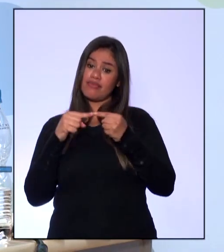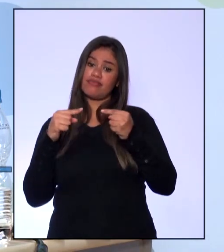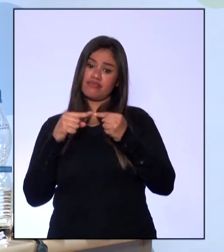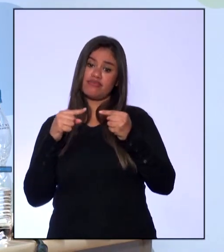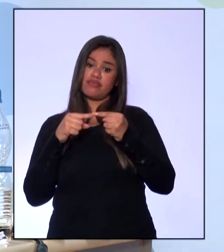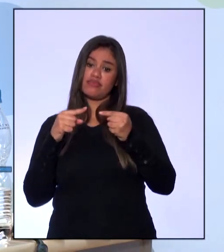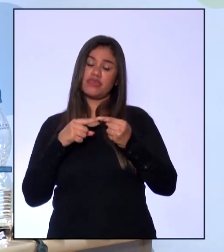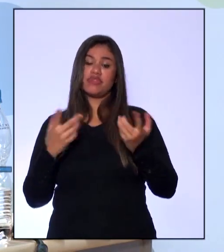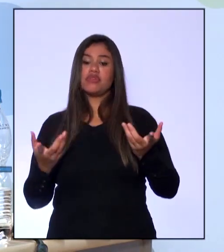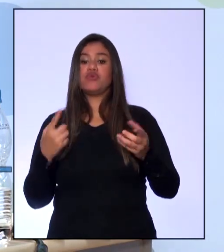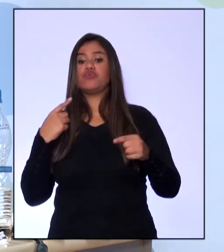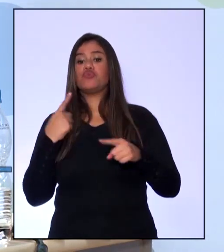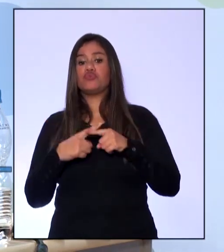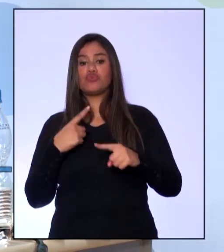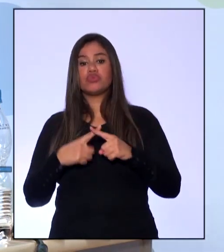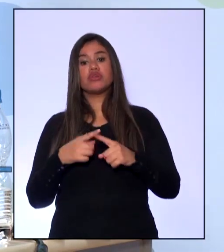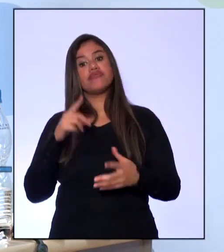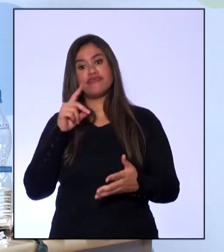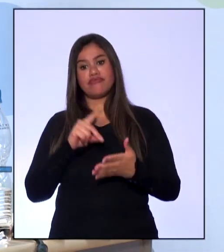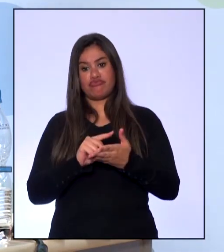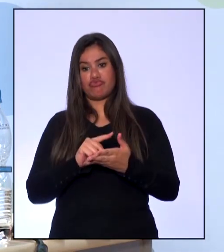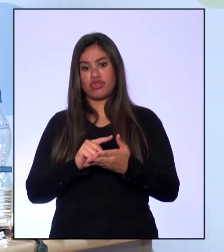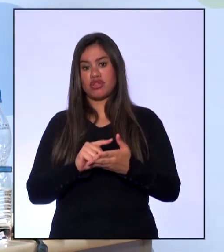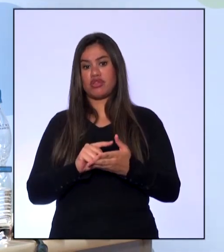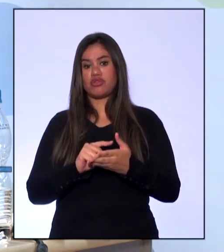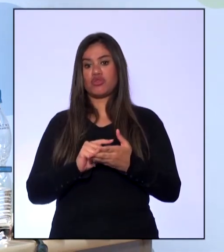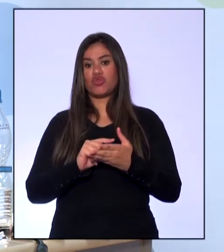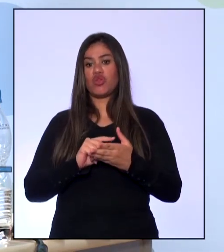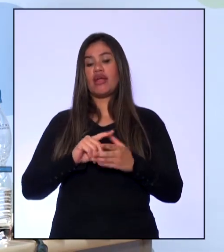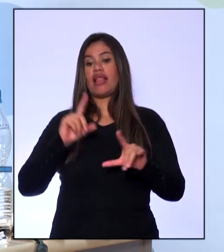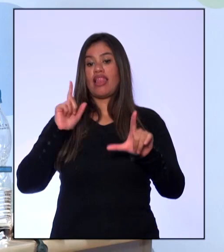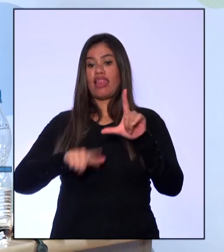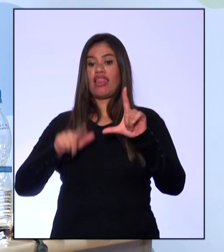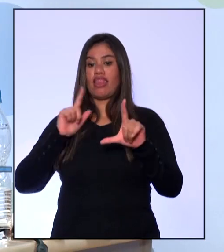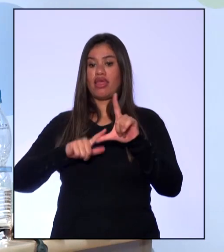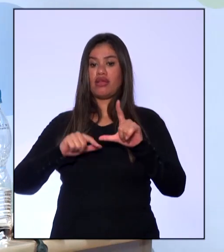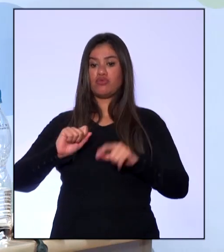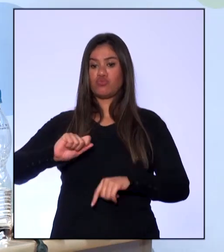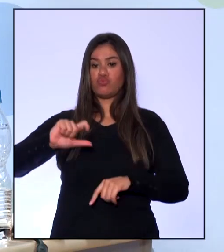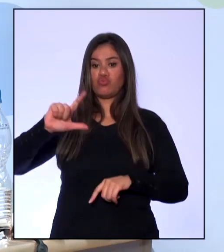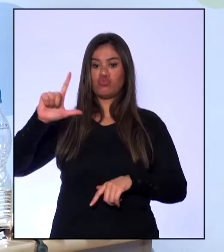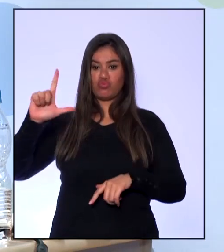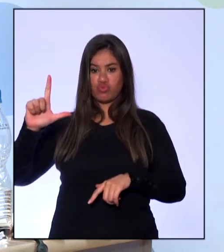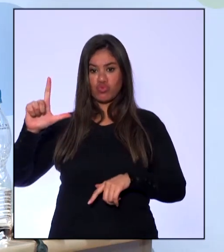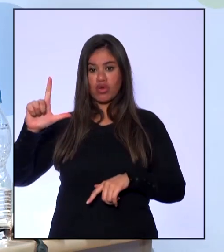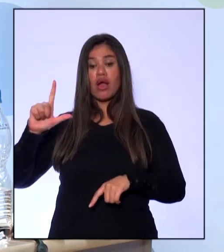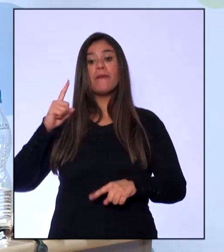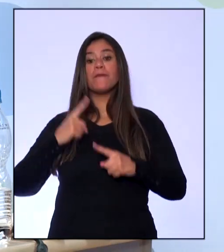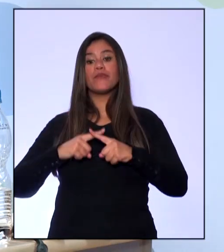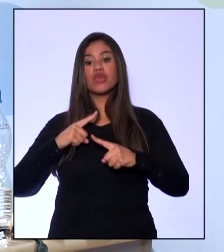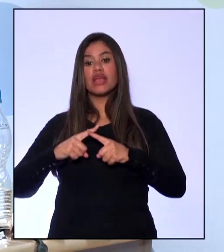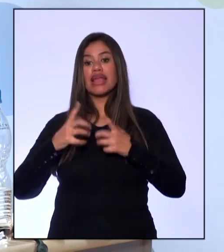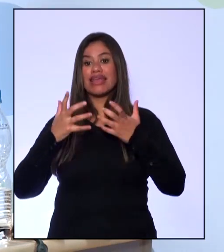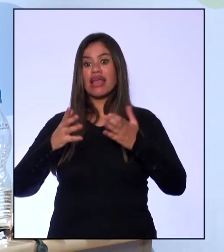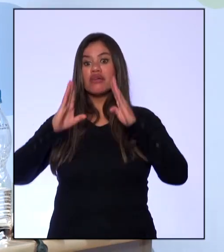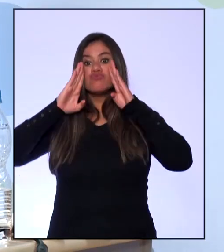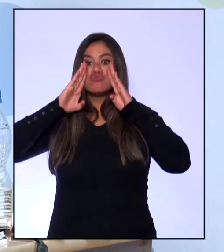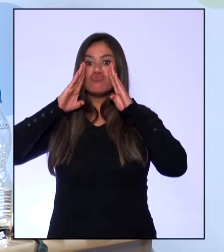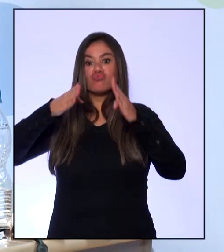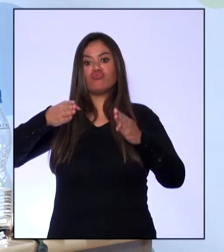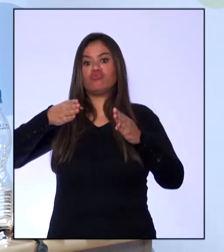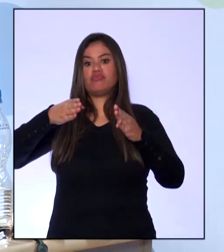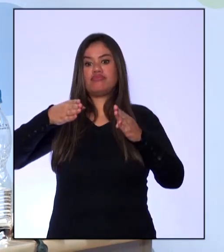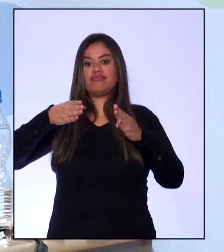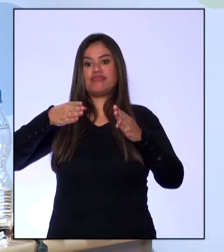grande, porque realmente, se ele colocou tudo ali com letras maiúsculas, é porque ele quer dar um destaque. A